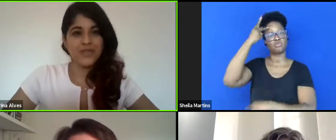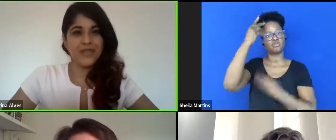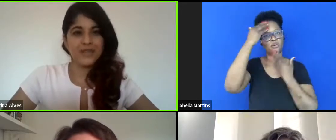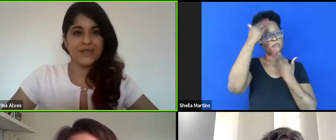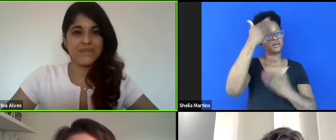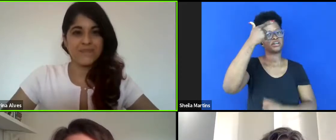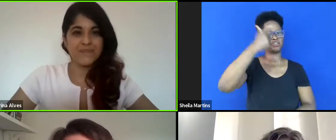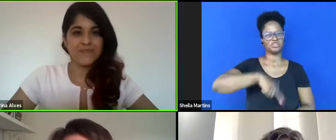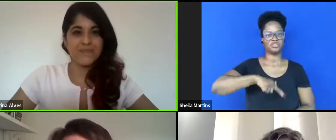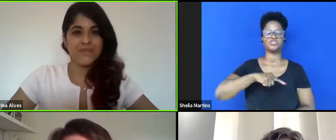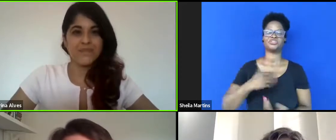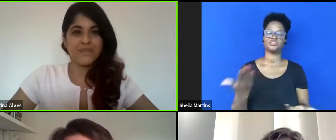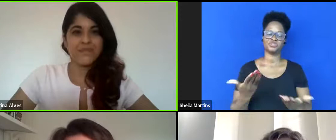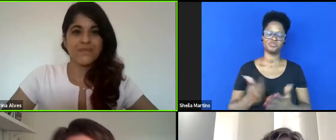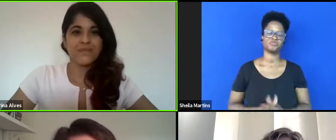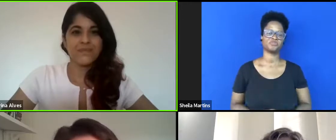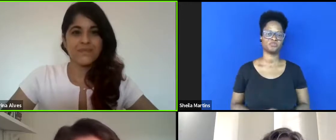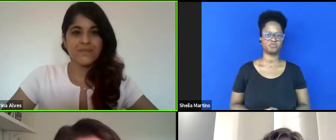pela oportunidade.